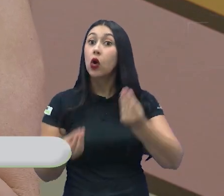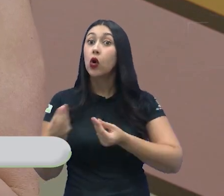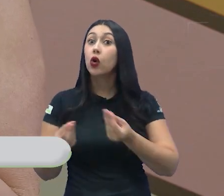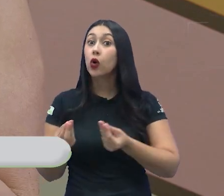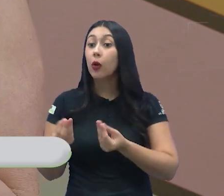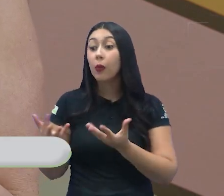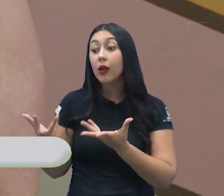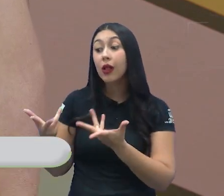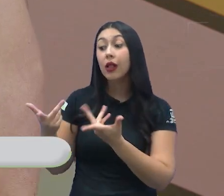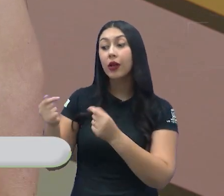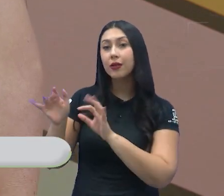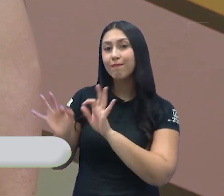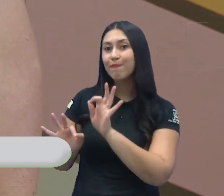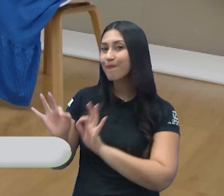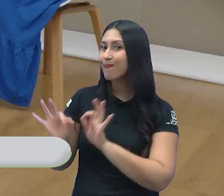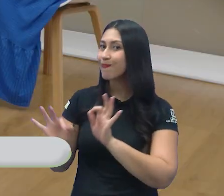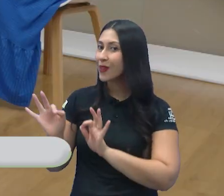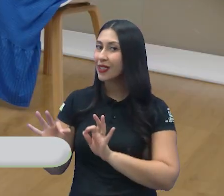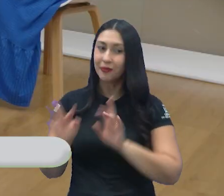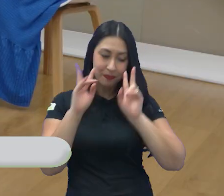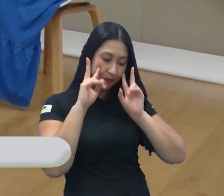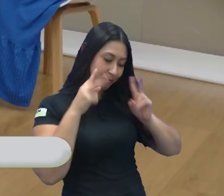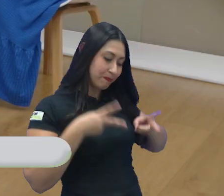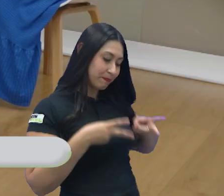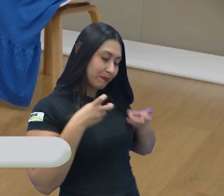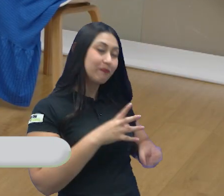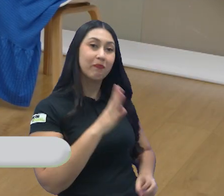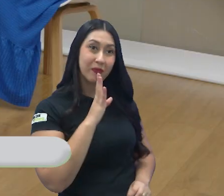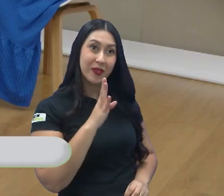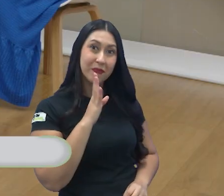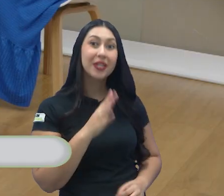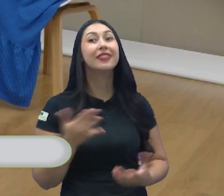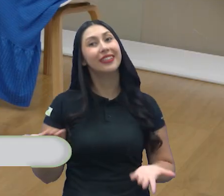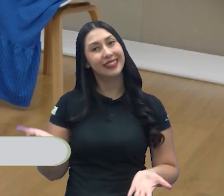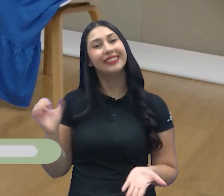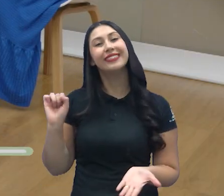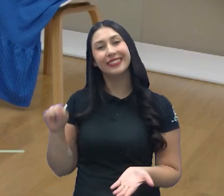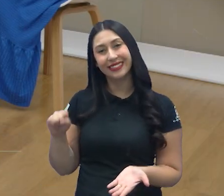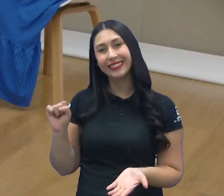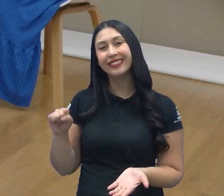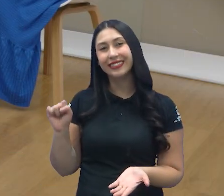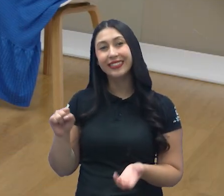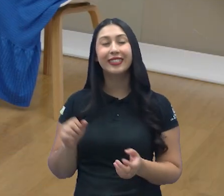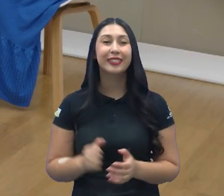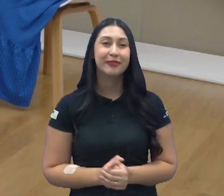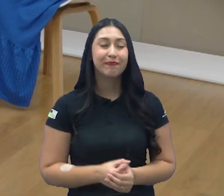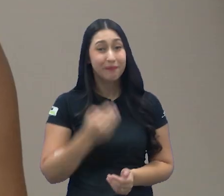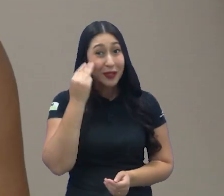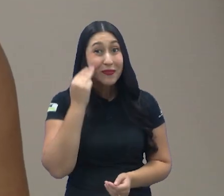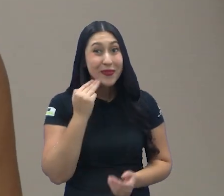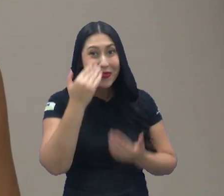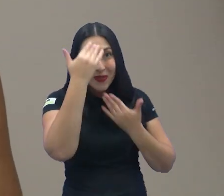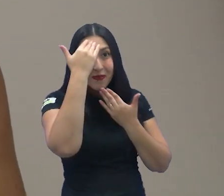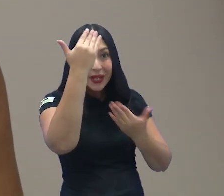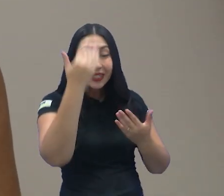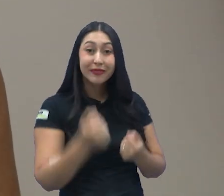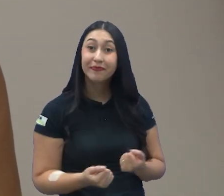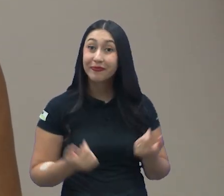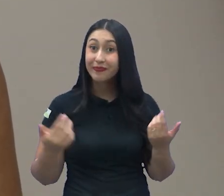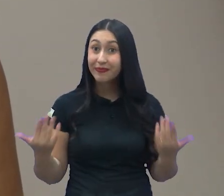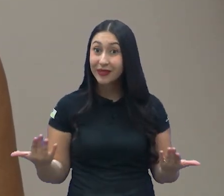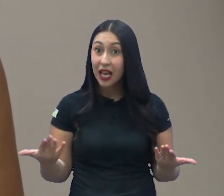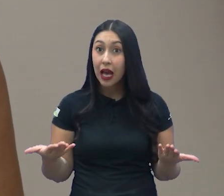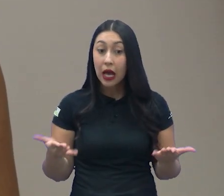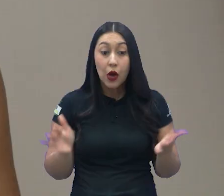em você? Autoconhecimento, aí precisa buscar ajuda. Aí, autoconhecimento mesmo. Matheus, muito obrigada. Olha só, gente, antes de